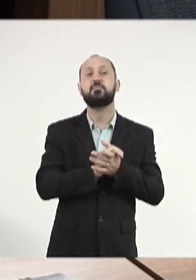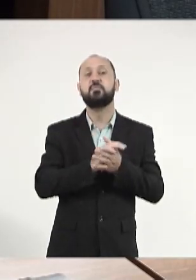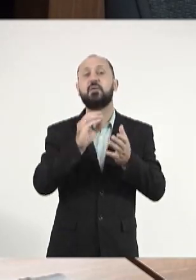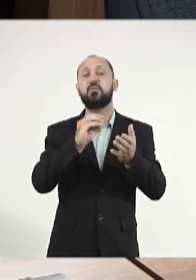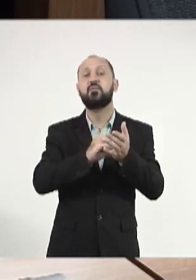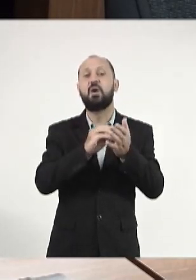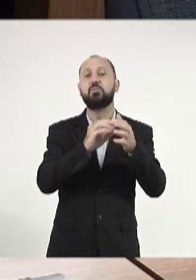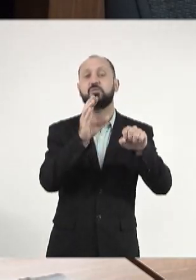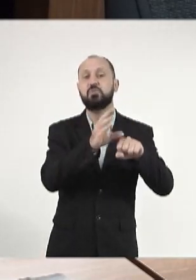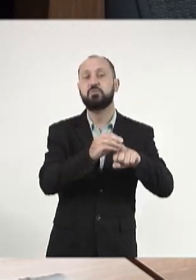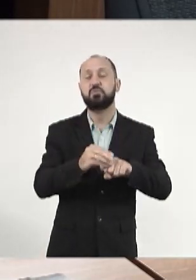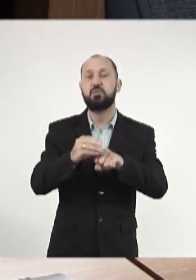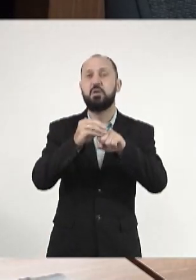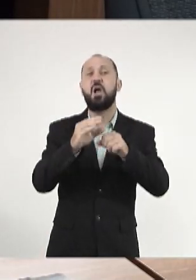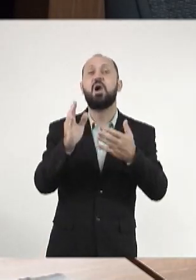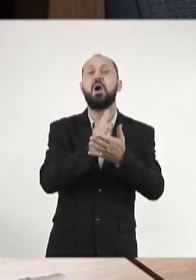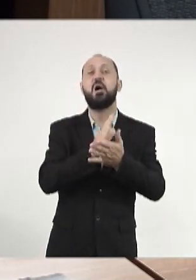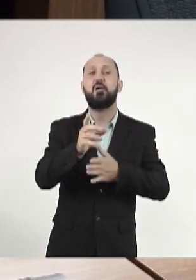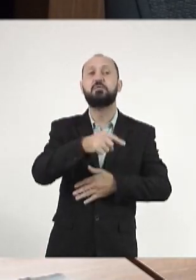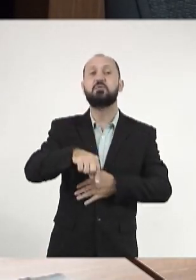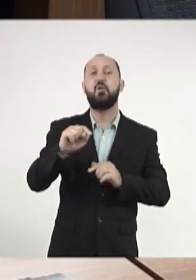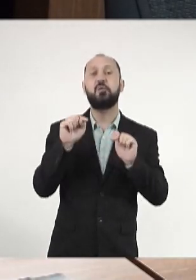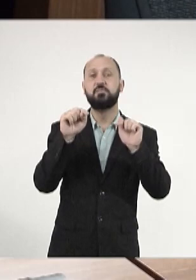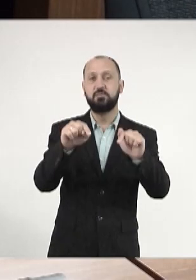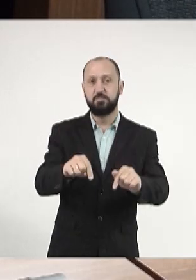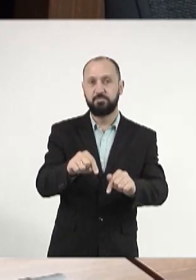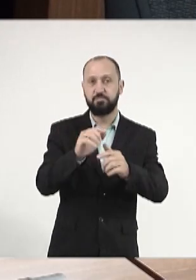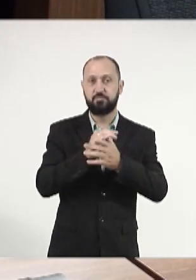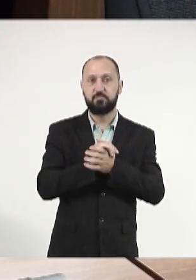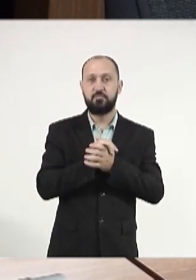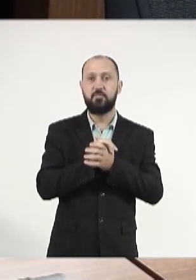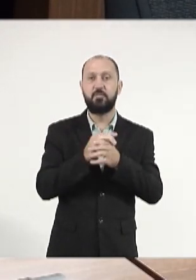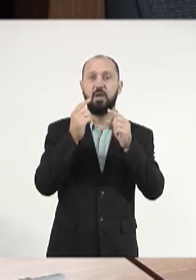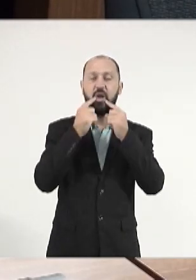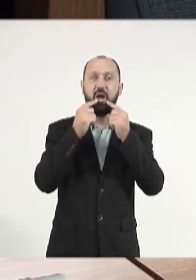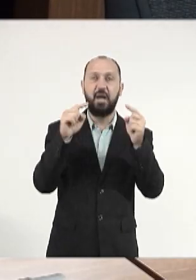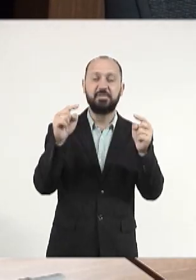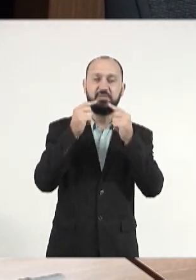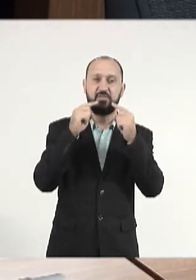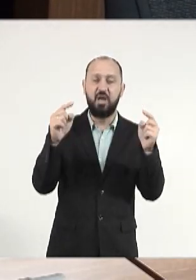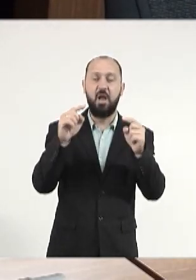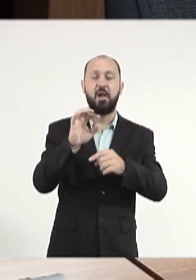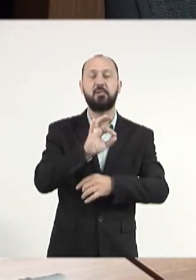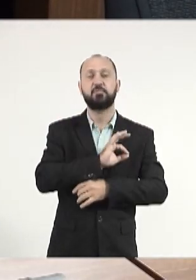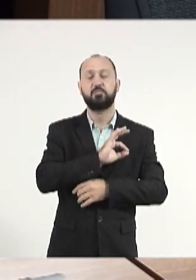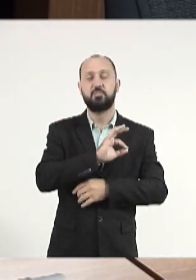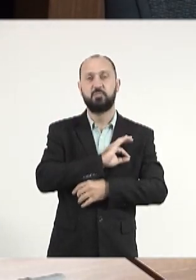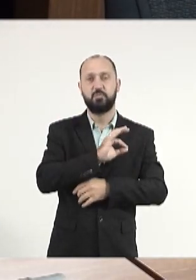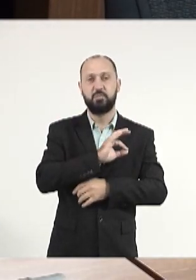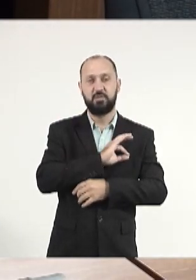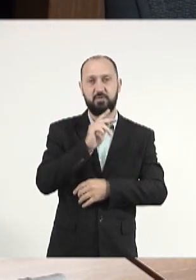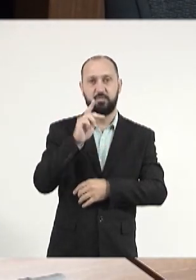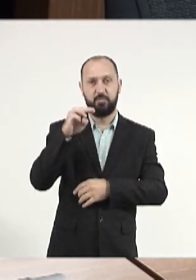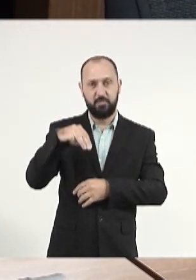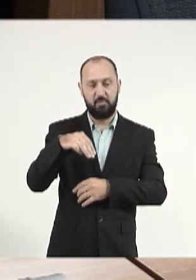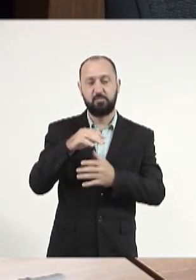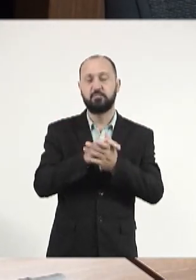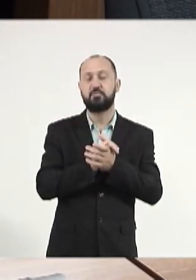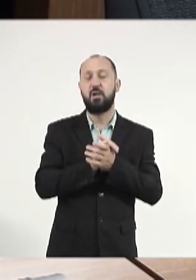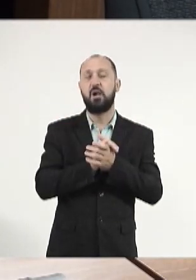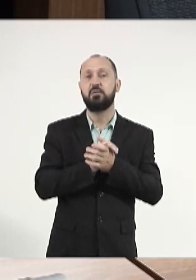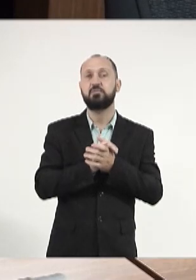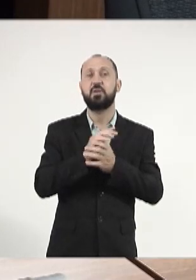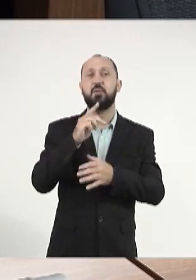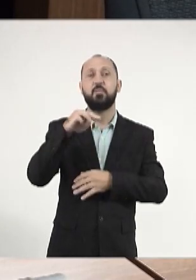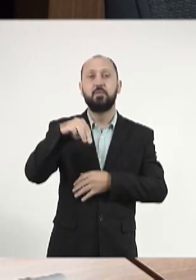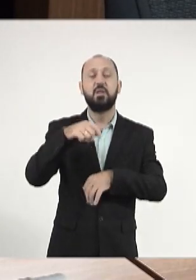falta conhecimento para as pessoas que vêm aqui criticar a ação da Polícia Militar. A Polícia